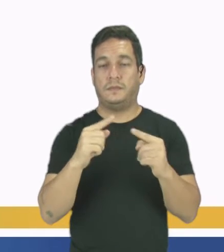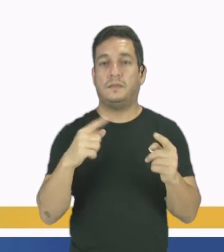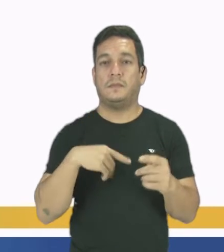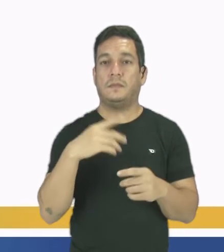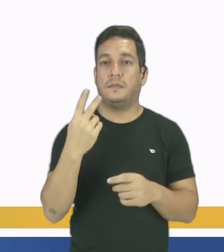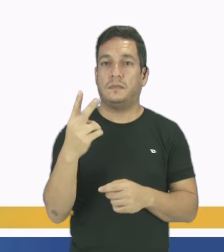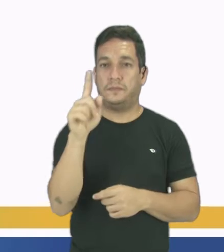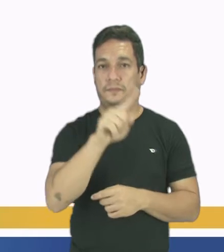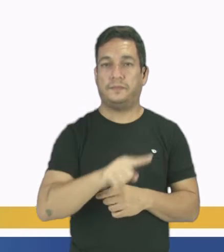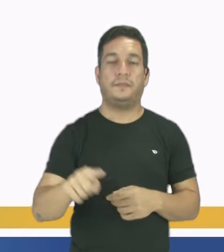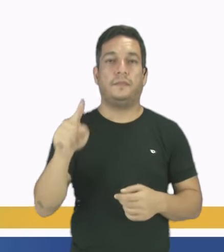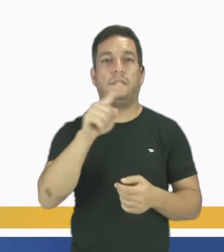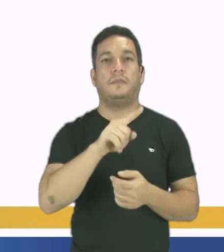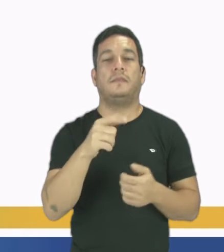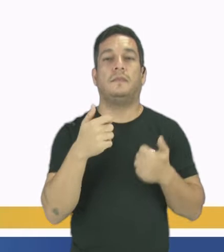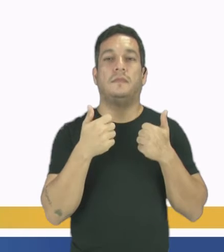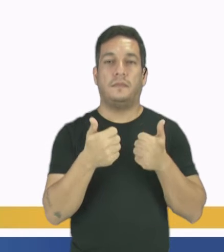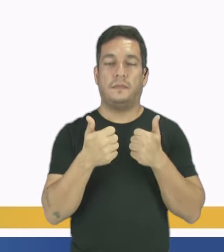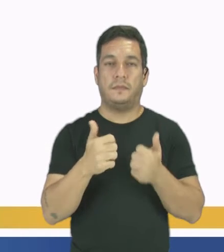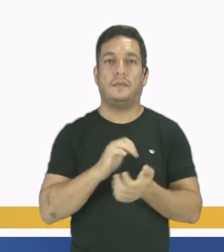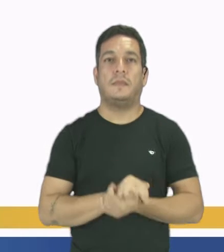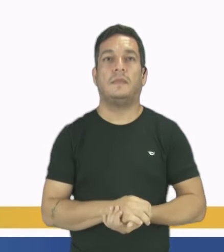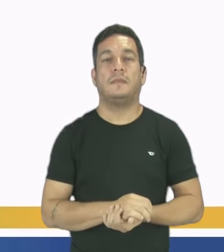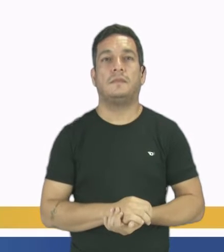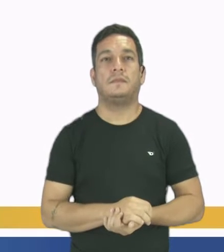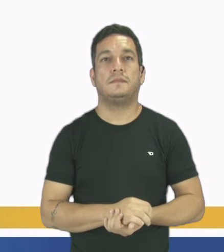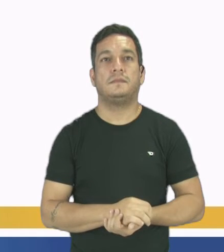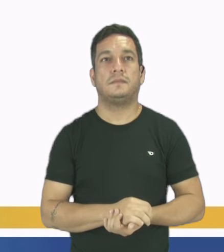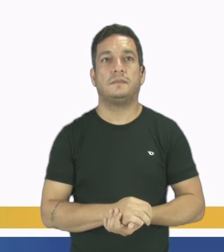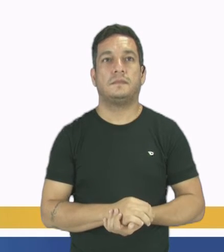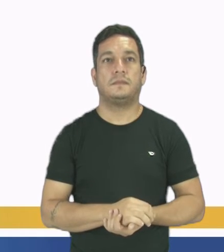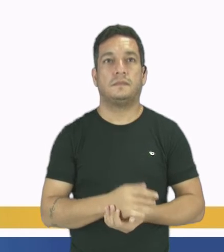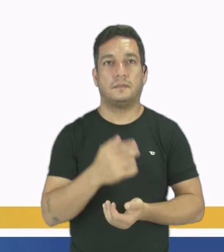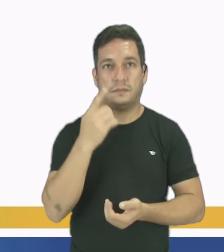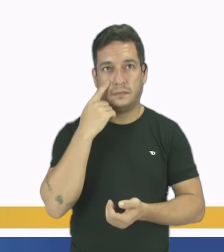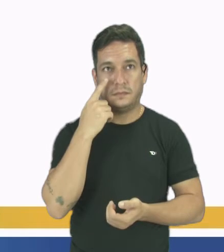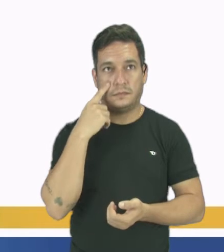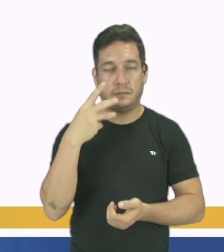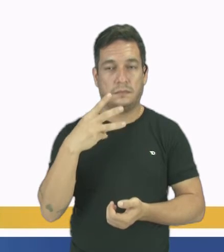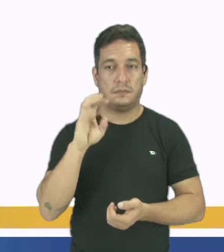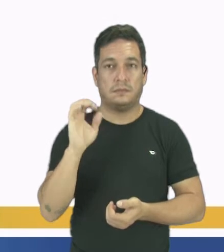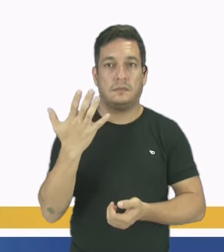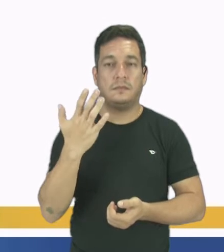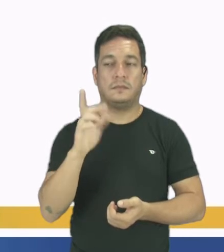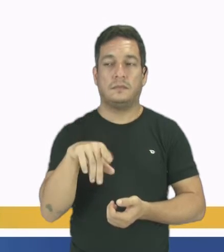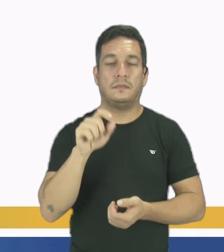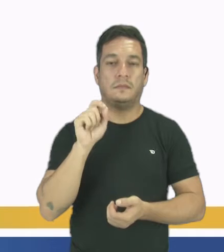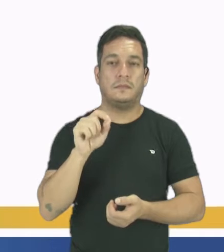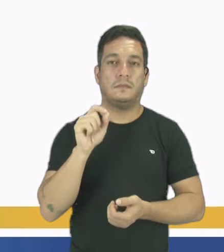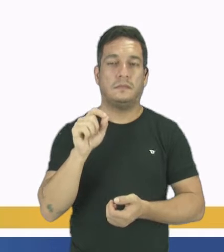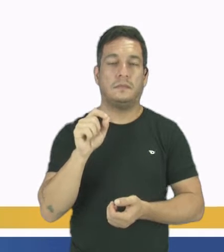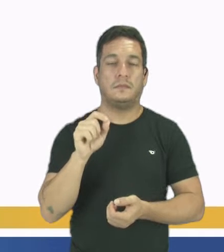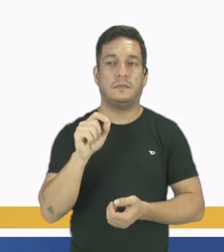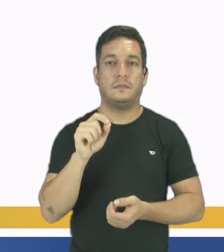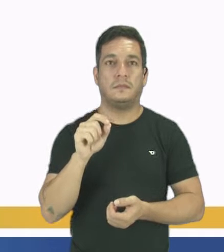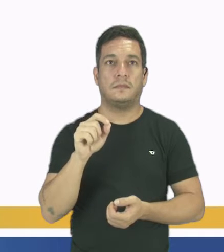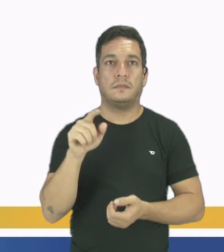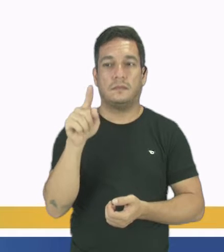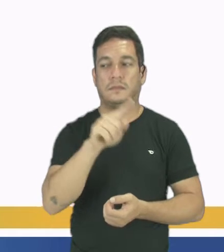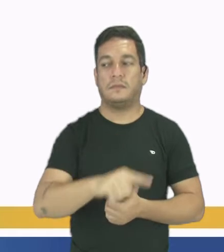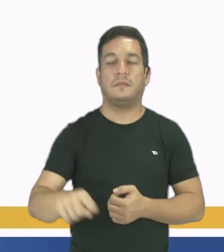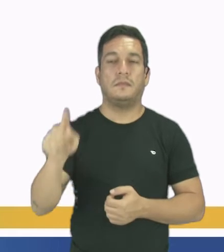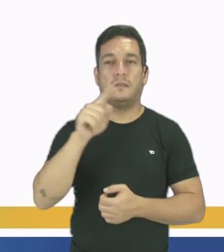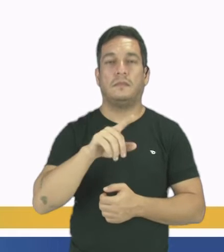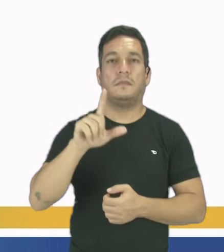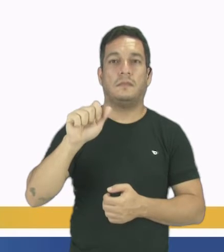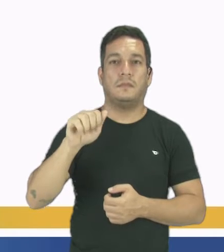duas circunferências. Tudo bem até aqui? Agora nós vamos ao terceiro caso, que é quando a circunferência